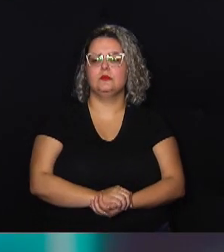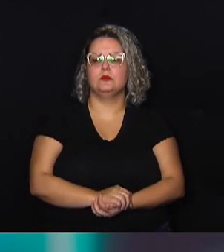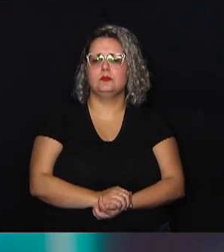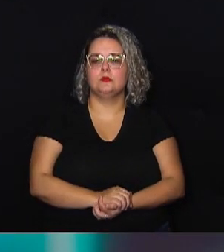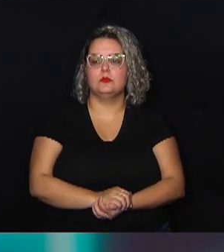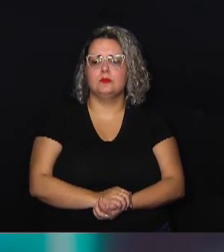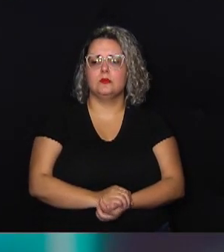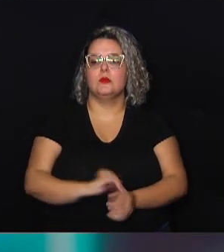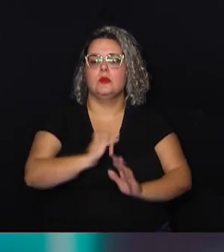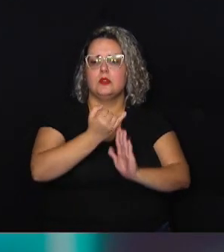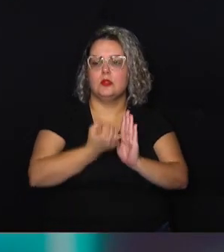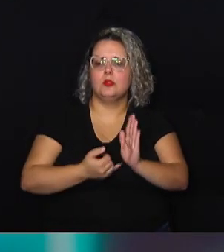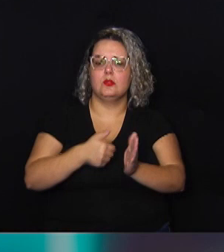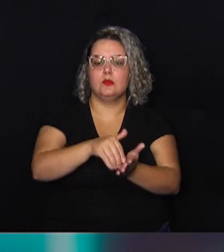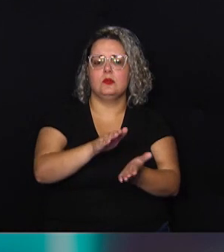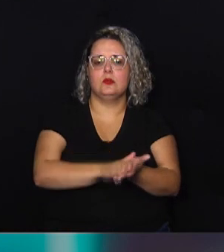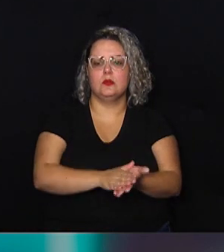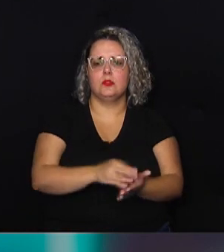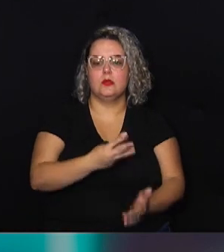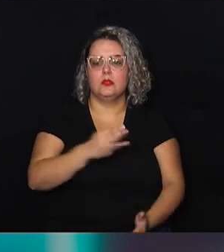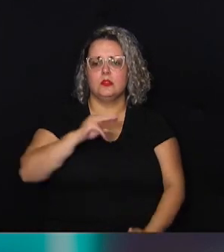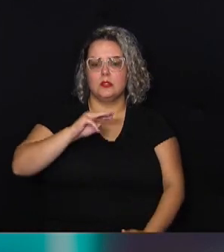Impostos e multas